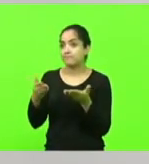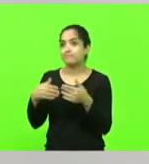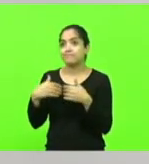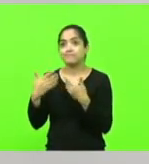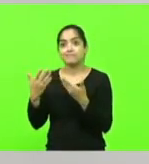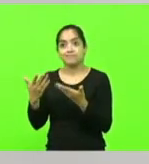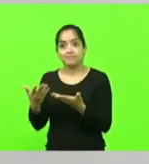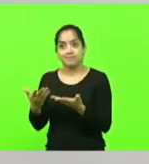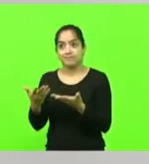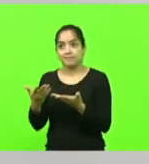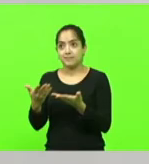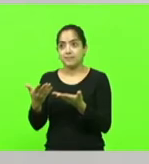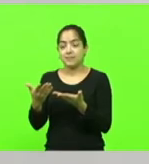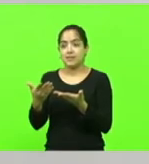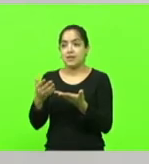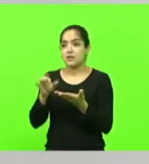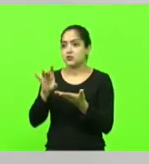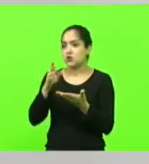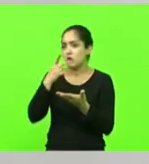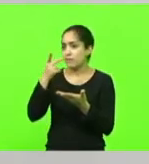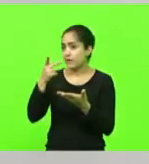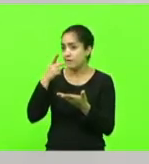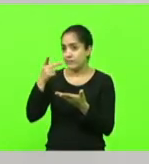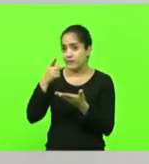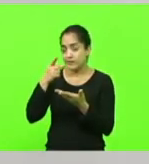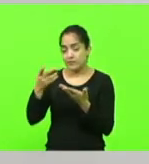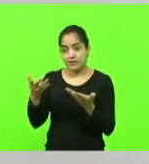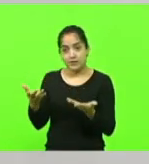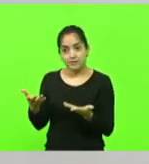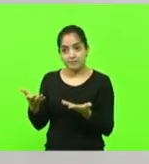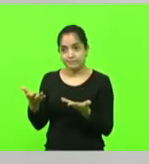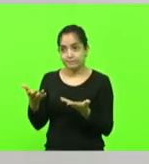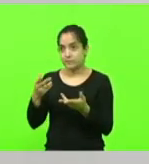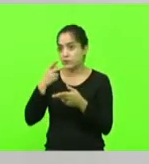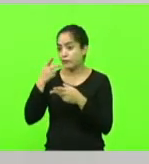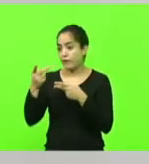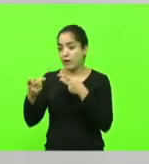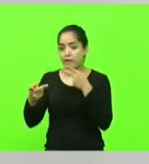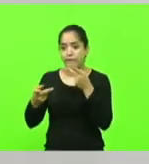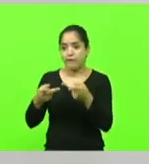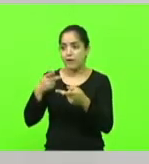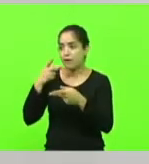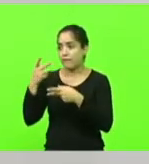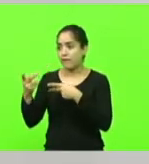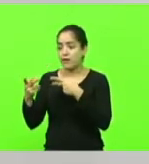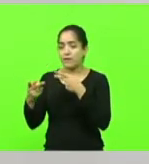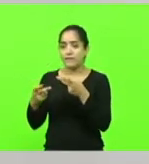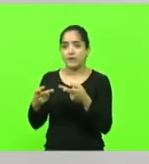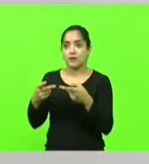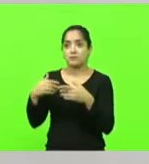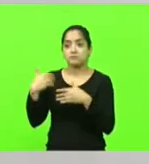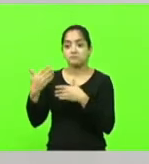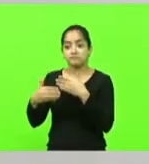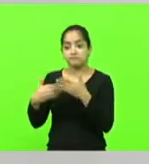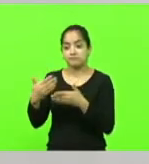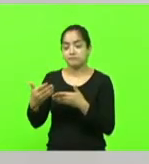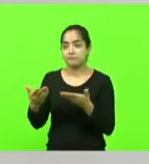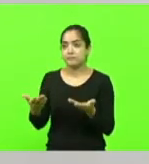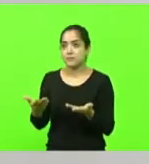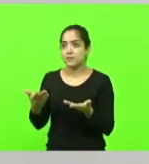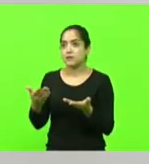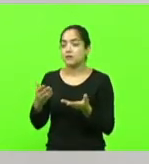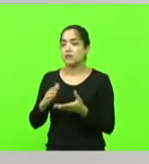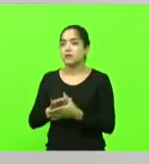é muito chimia e pouco pão. É muita chimia e pouco pão. A gente fala lá na região de